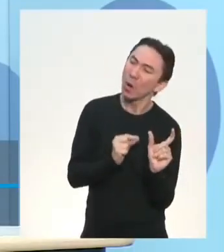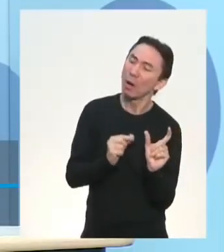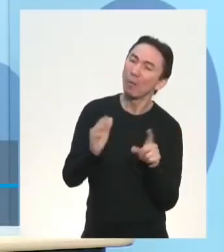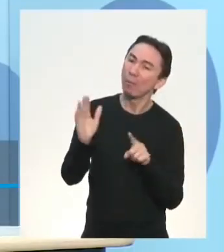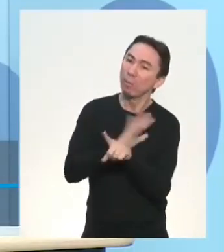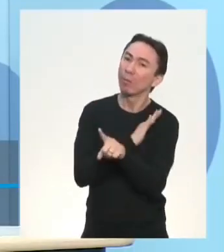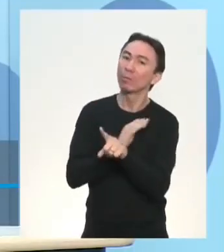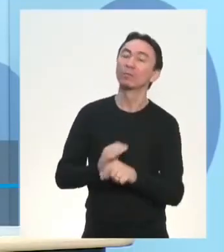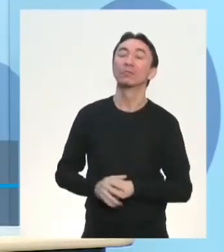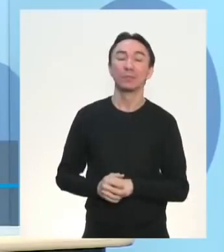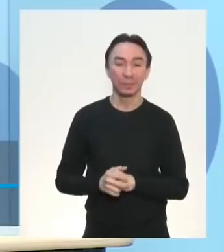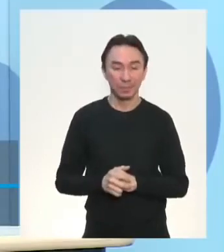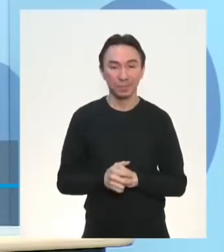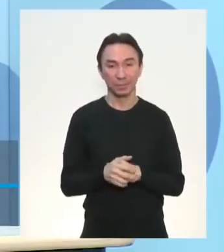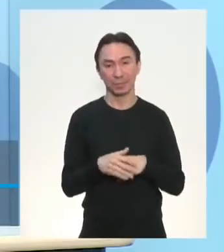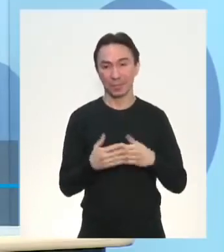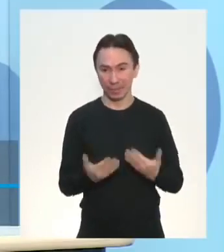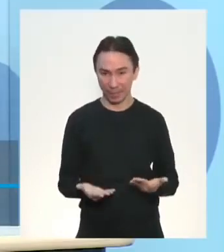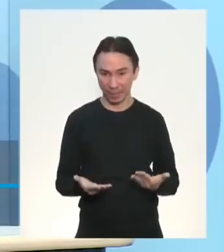nome, colocou que ela tenta